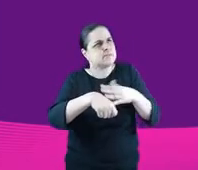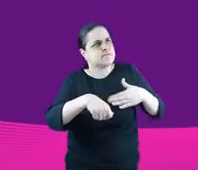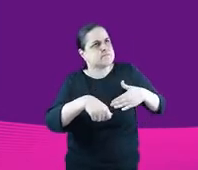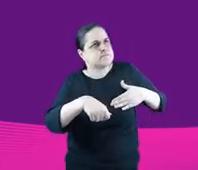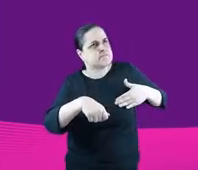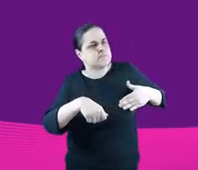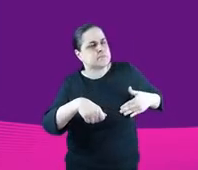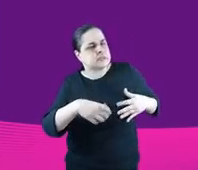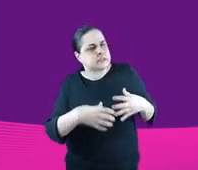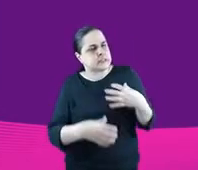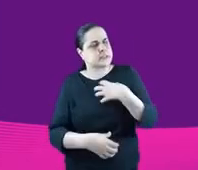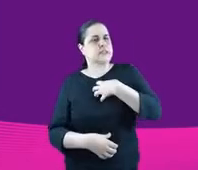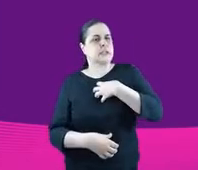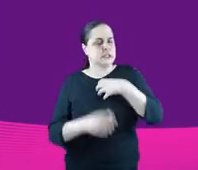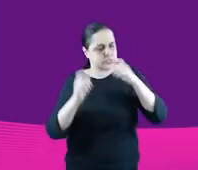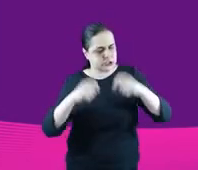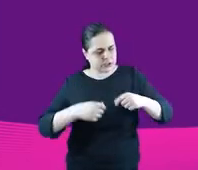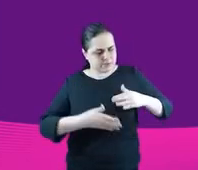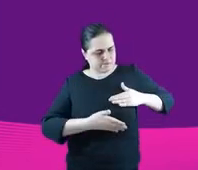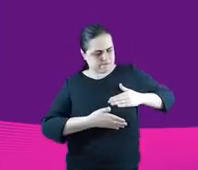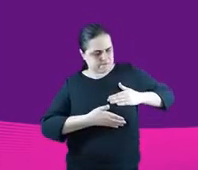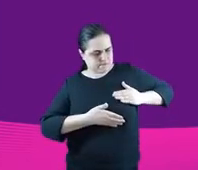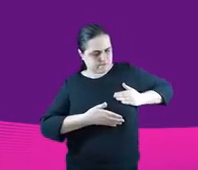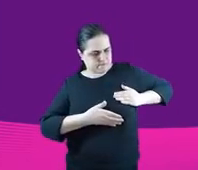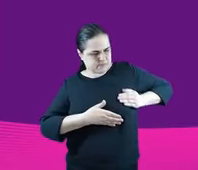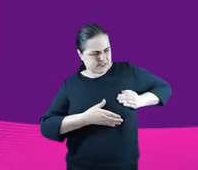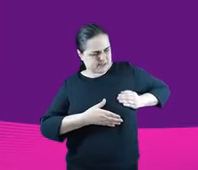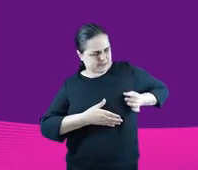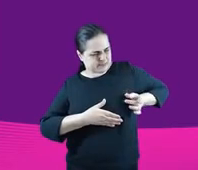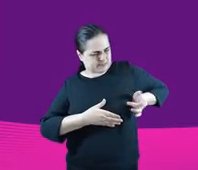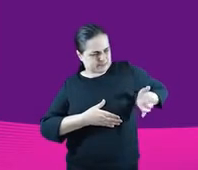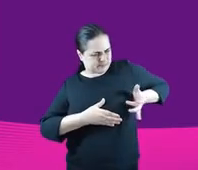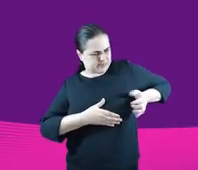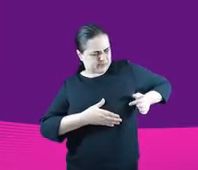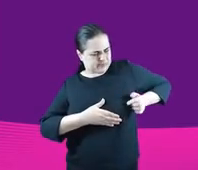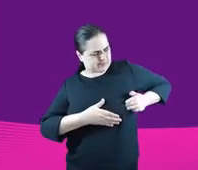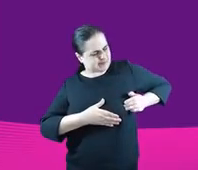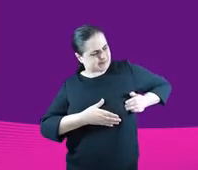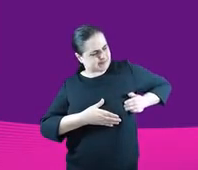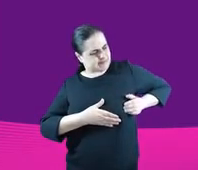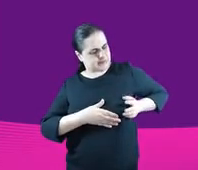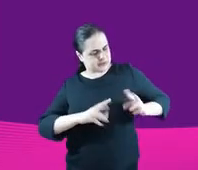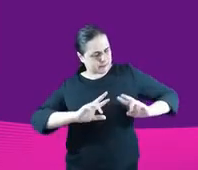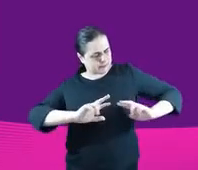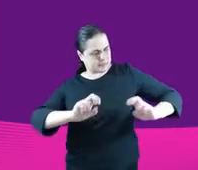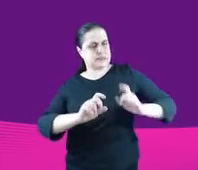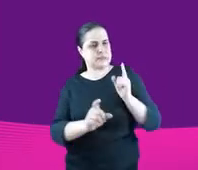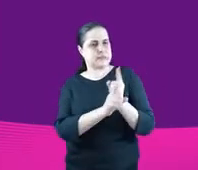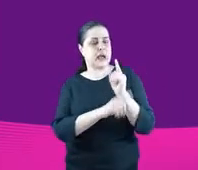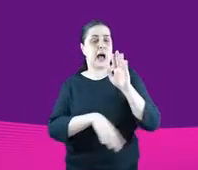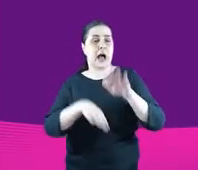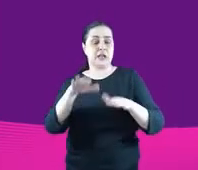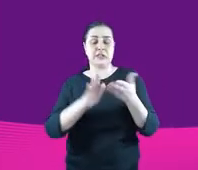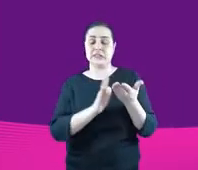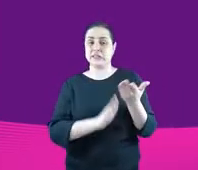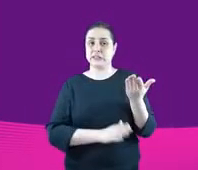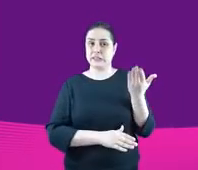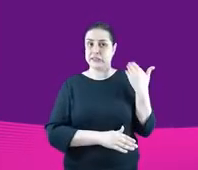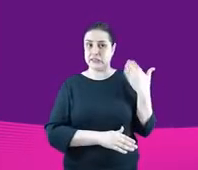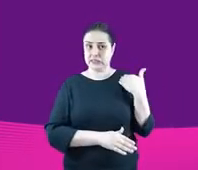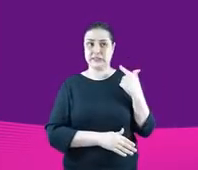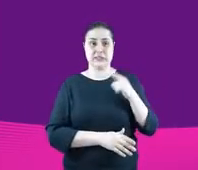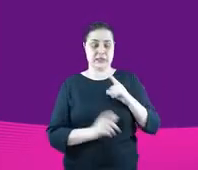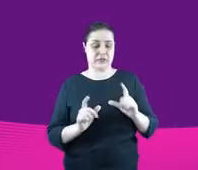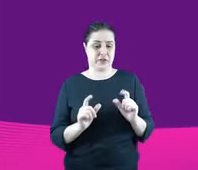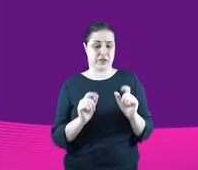em cadeias de drenagem, até um eritema no local, principalmente se a paciente tinha um carcinoma inflamatório anteriormente, pode chamar